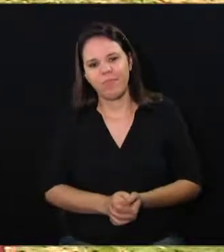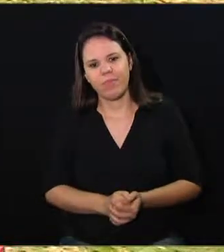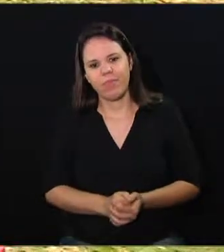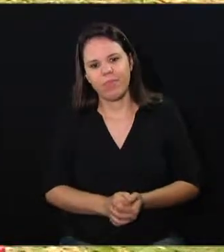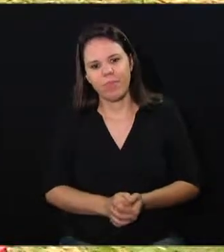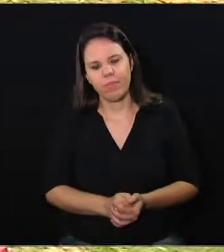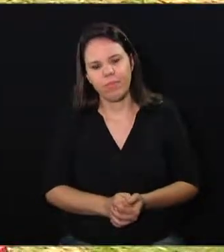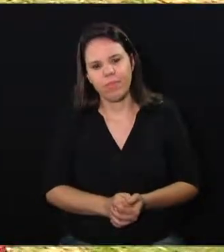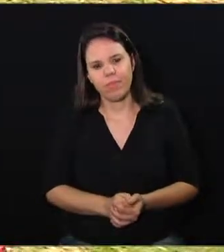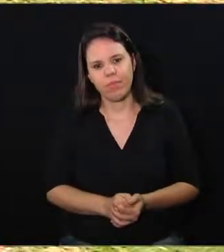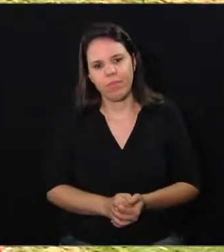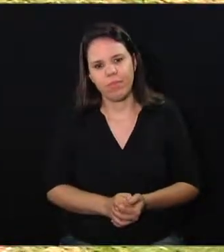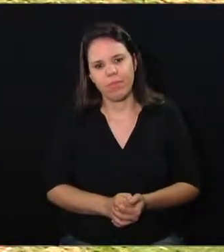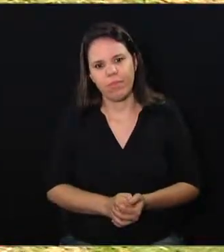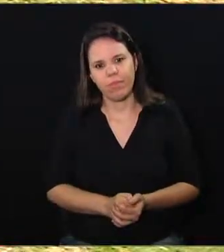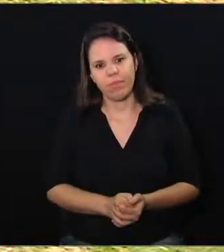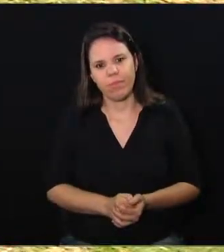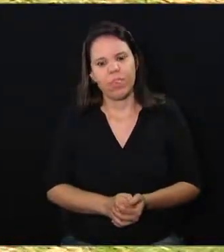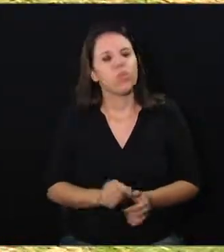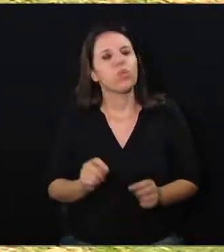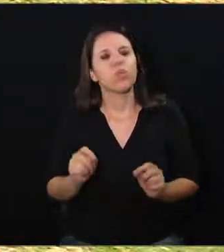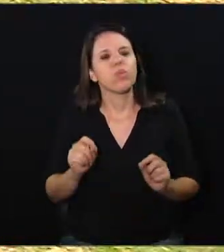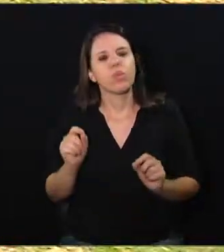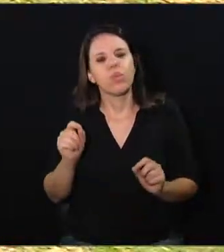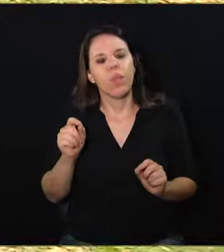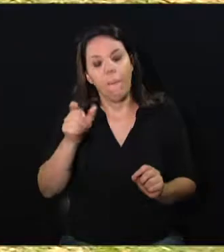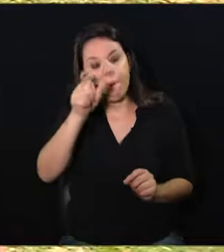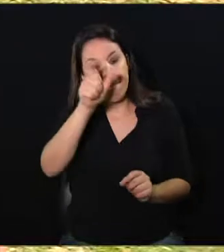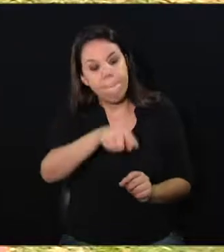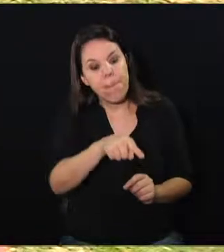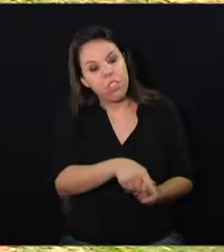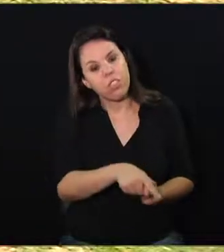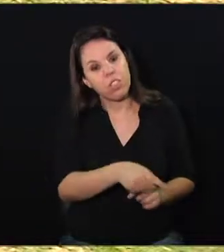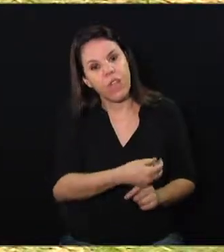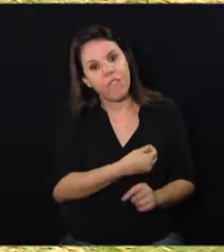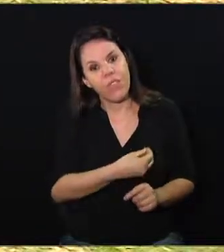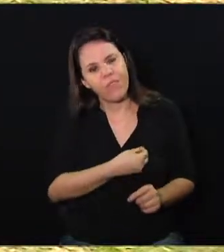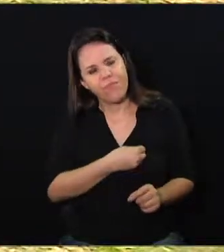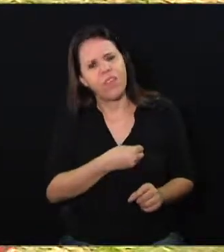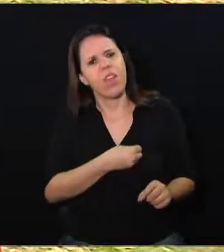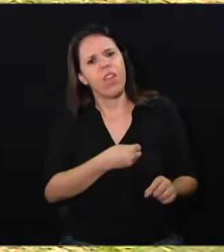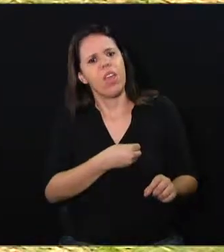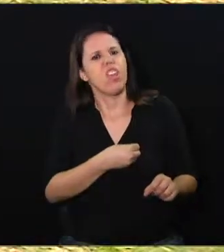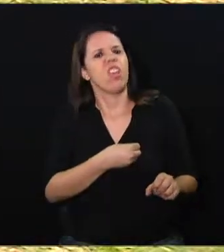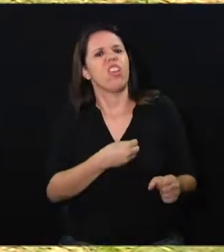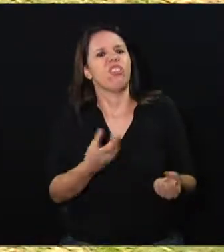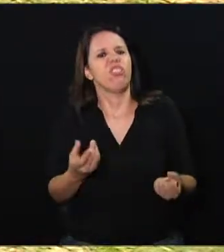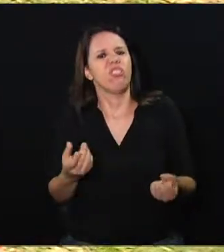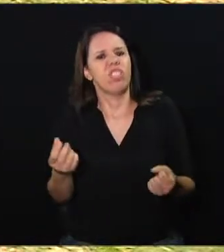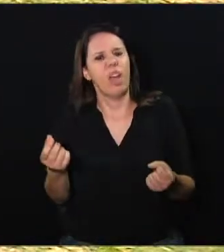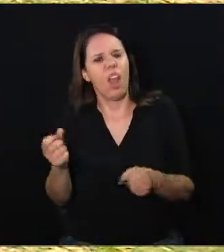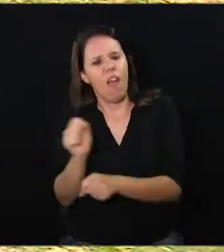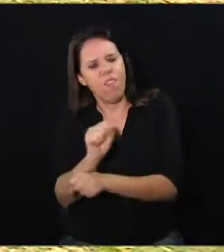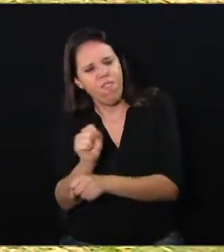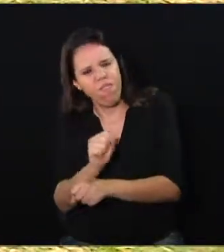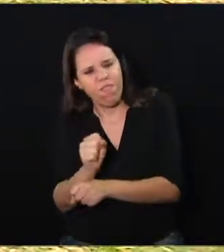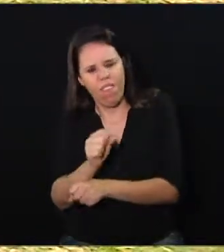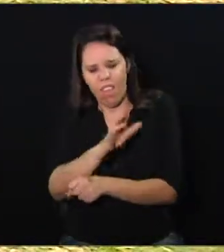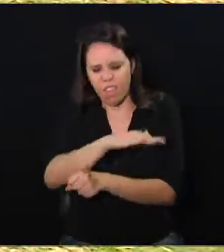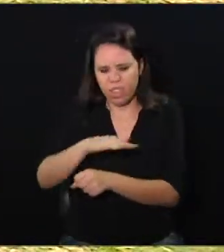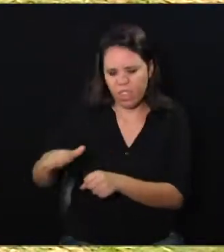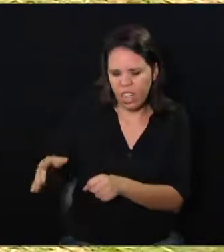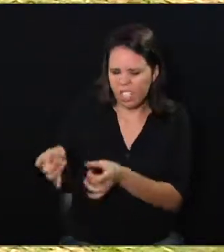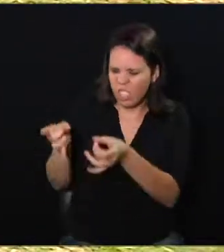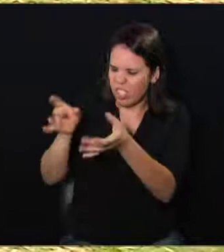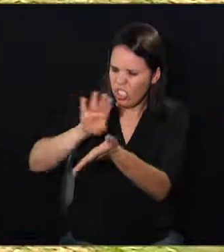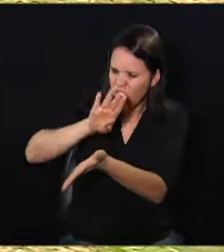Eu acho que só do fato da pessoa vivenciar aquele momento de pilotagem, mesmo criança, tirar a molecada aí do jogo